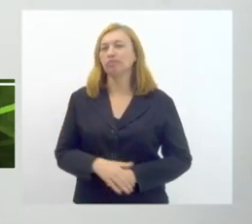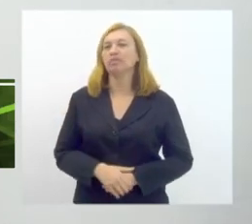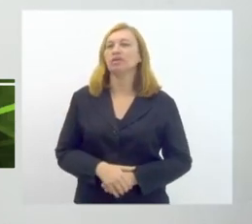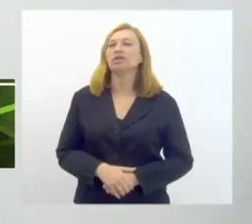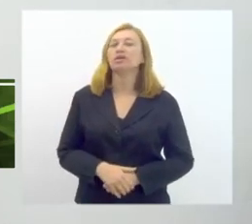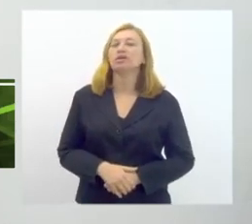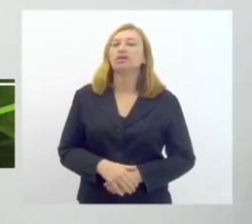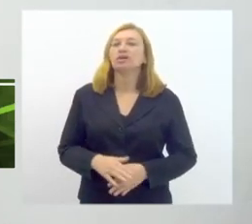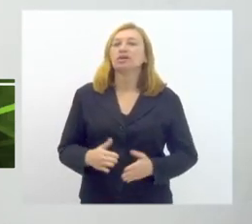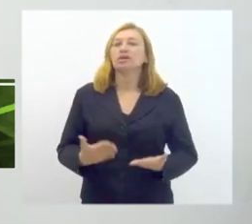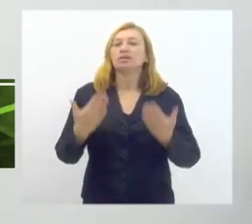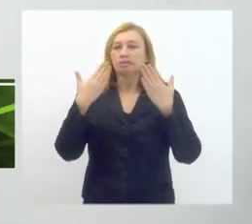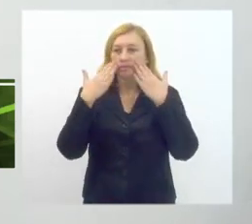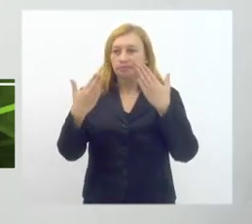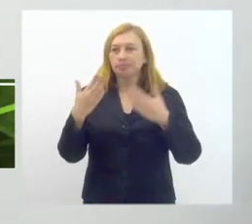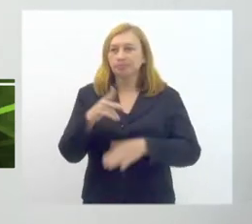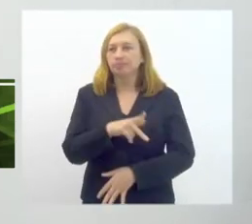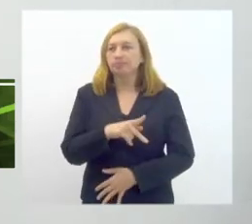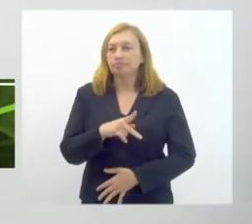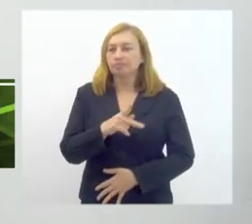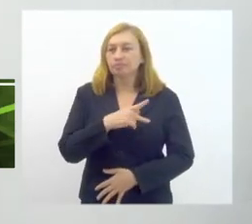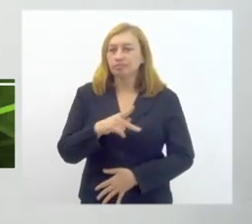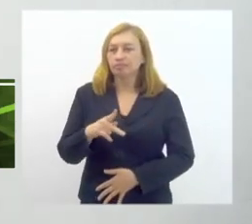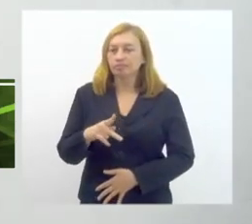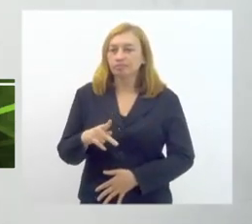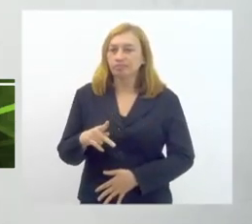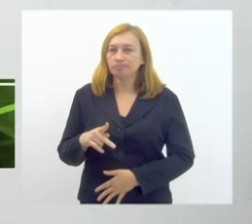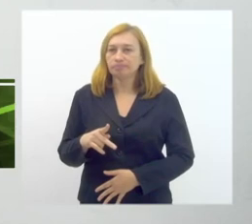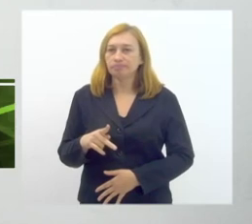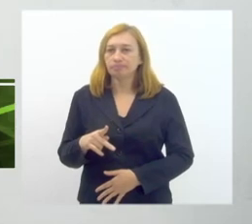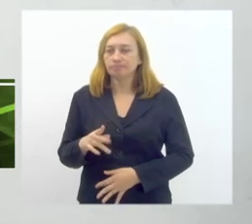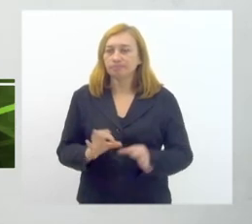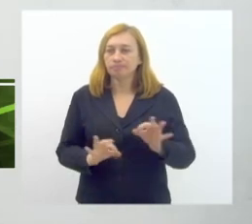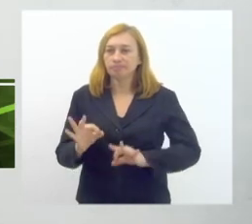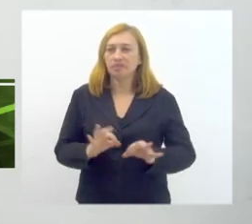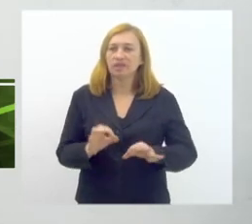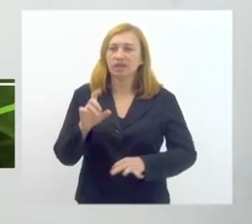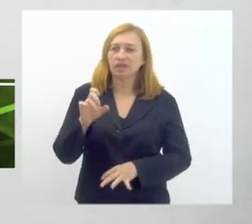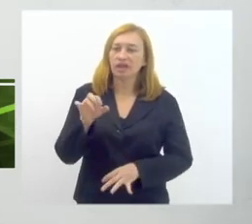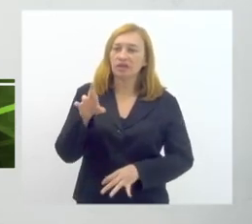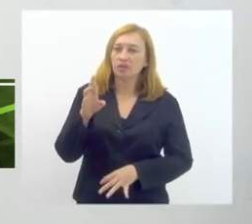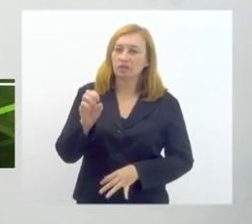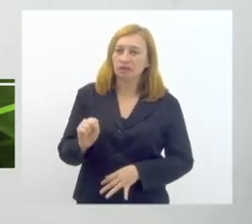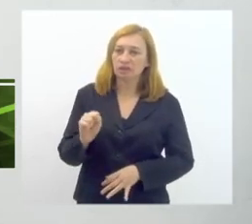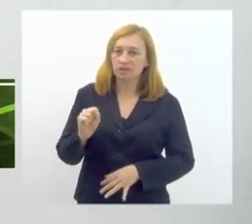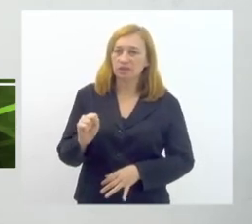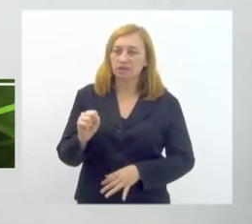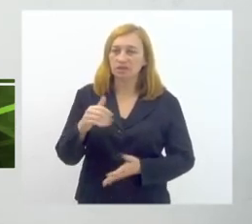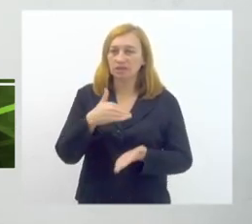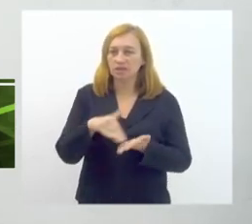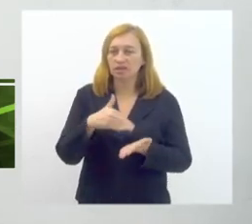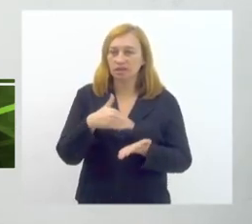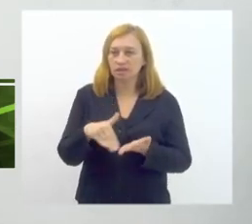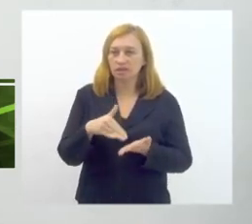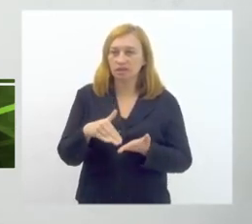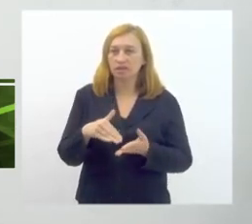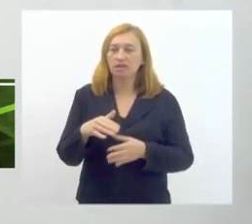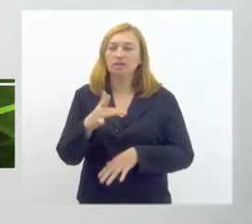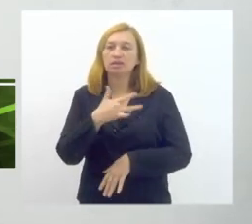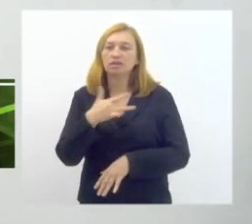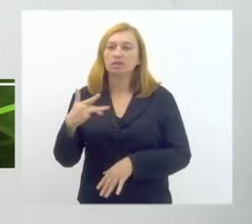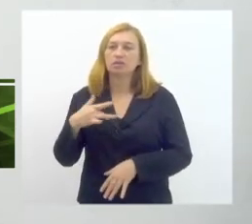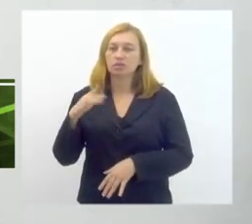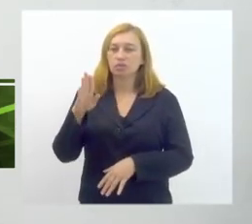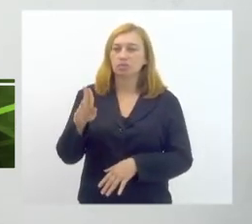fazer a apresentação do seu projeto, o senhor Leônidas Eringer, secretário de Saúde de Búzios, do